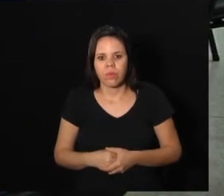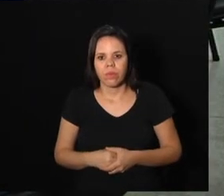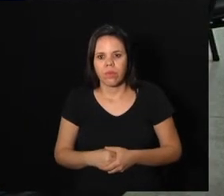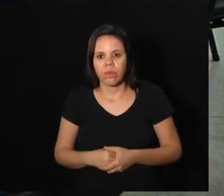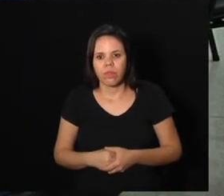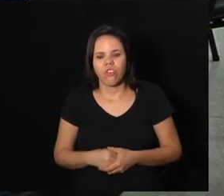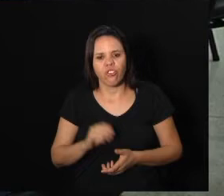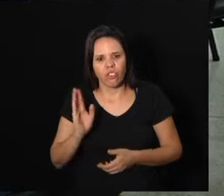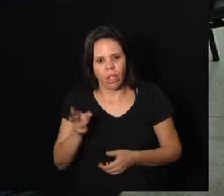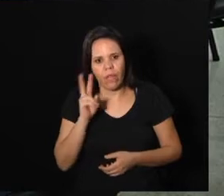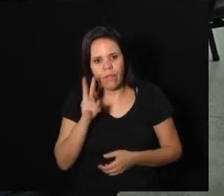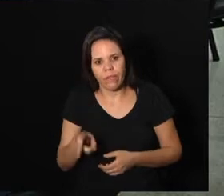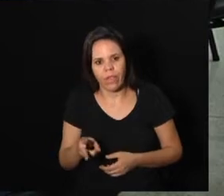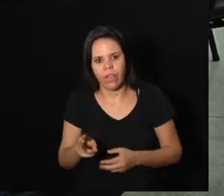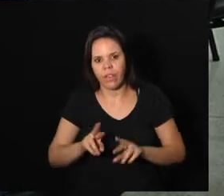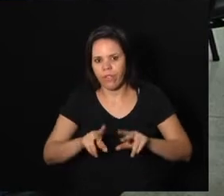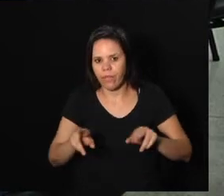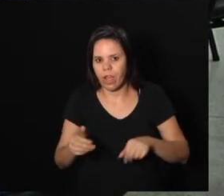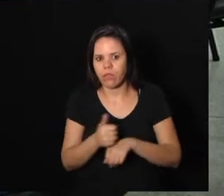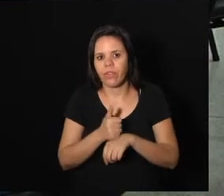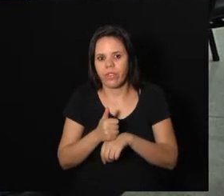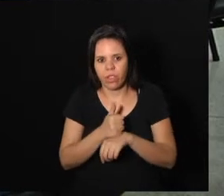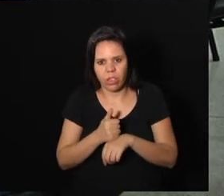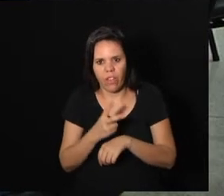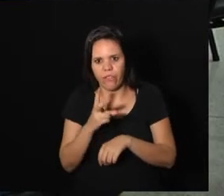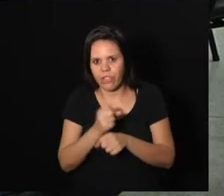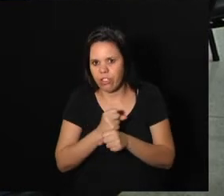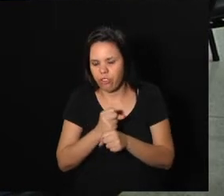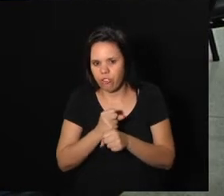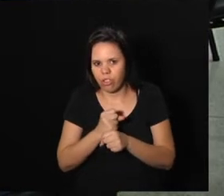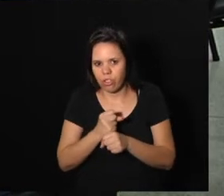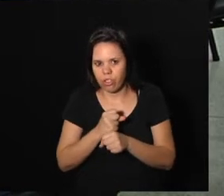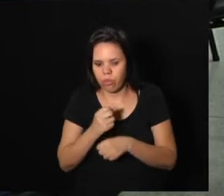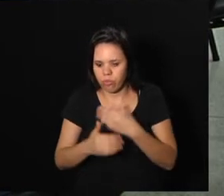eu já vi profissionais com 20 anos de carreira